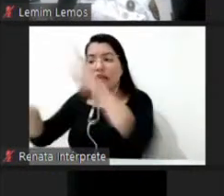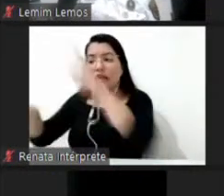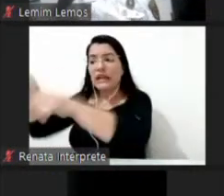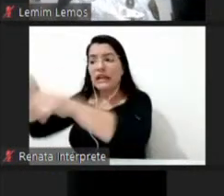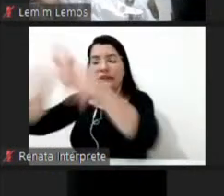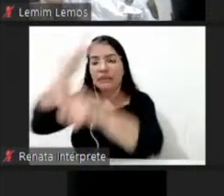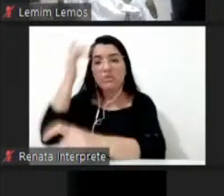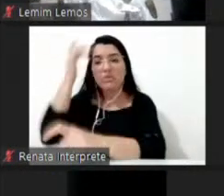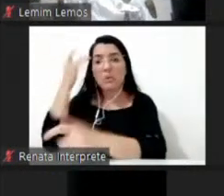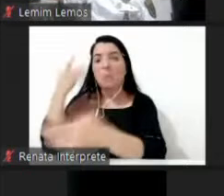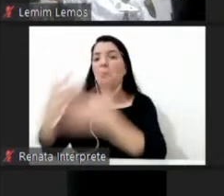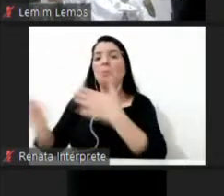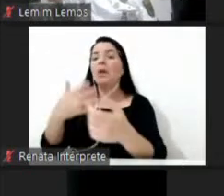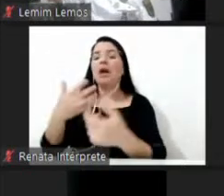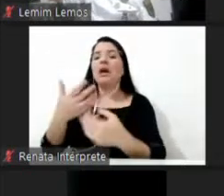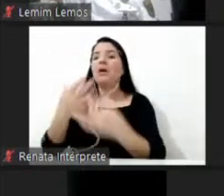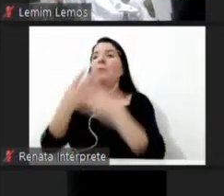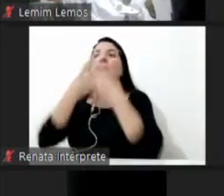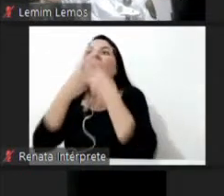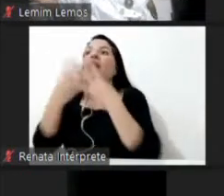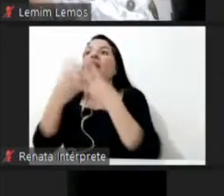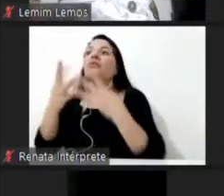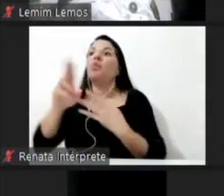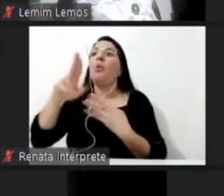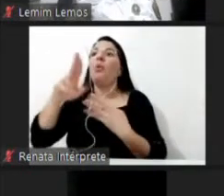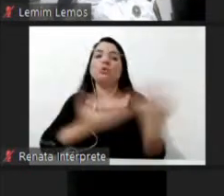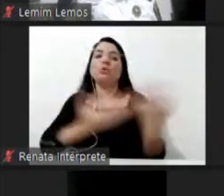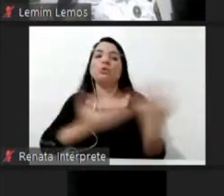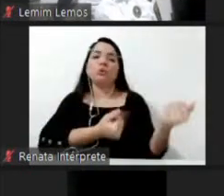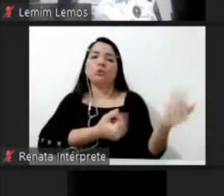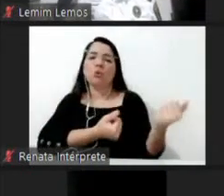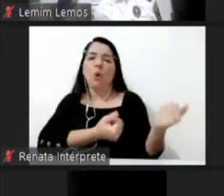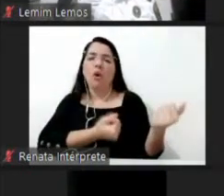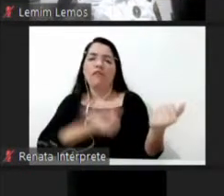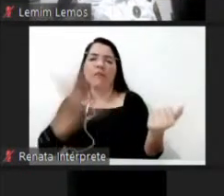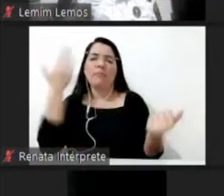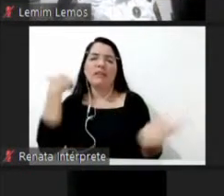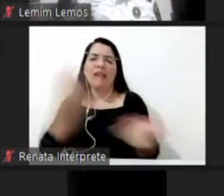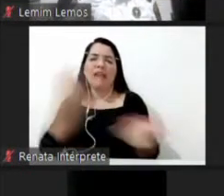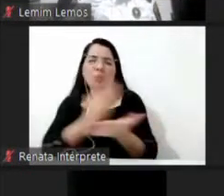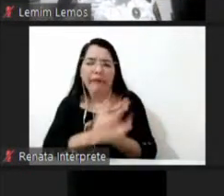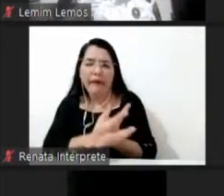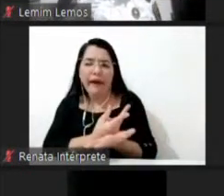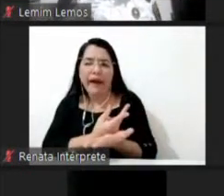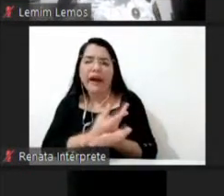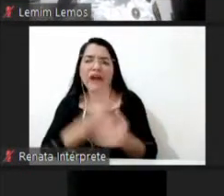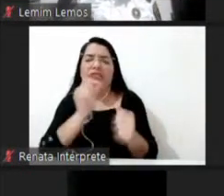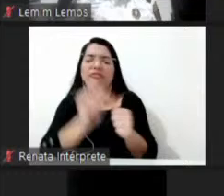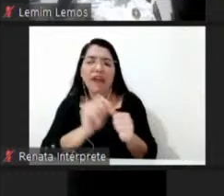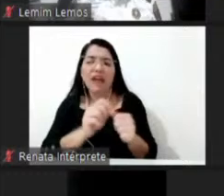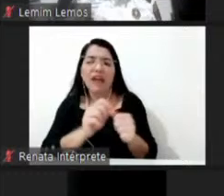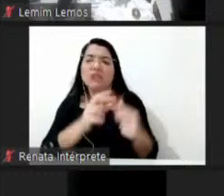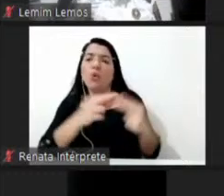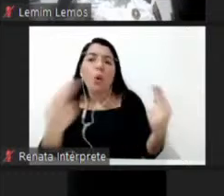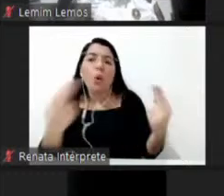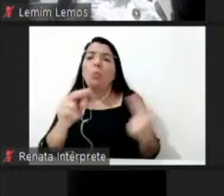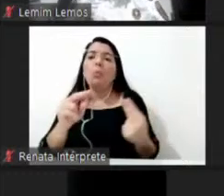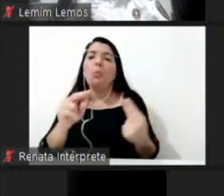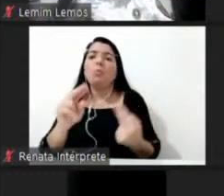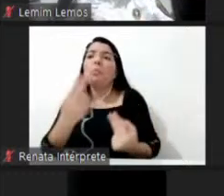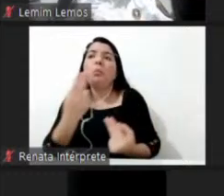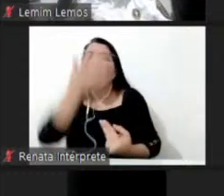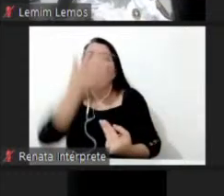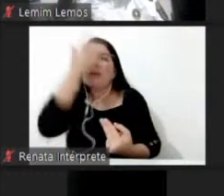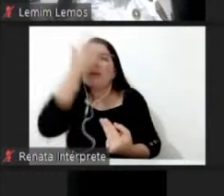presos, sejam adolescentes que cometeram ato infracional, ou uma pessoa doente, ou um